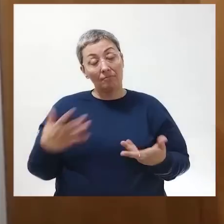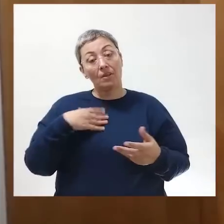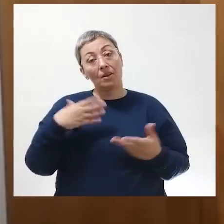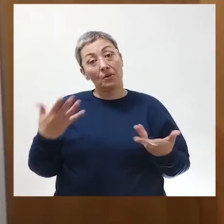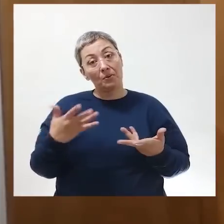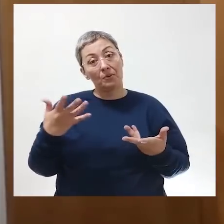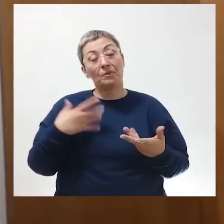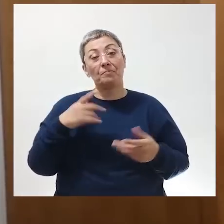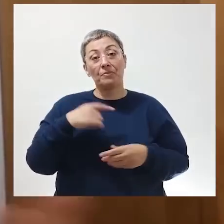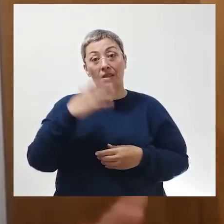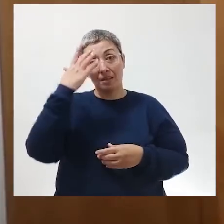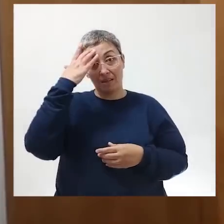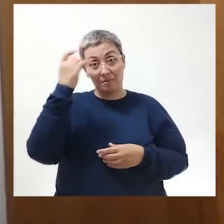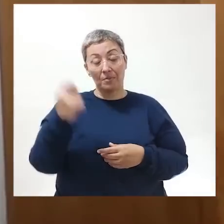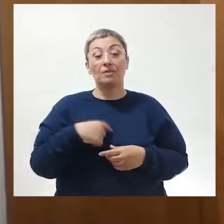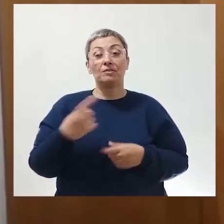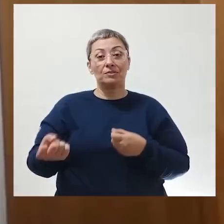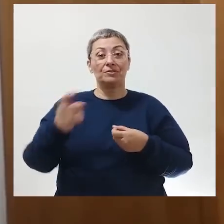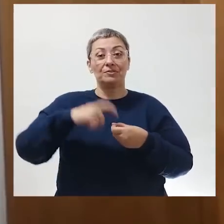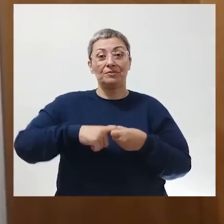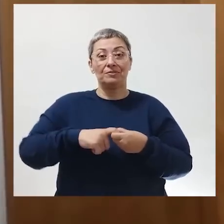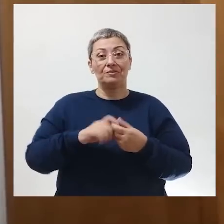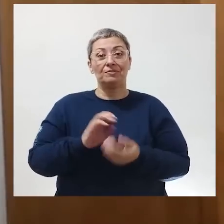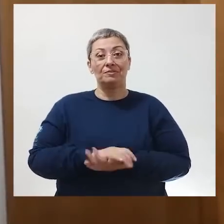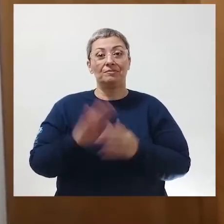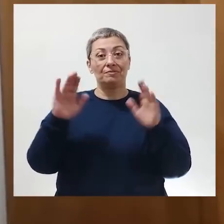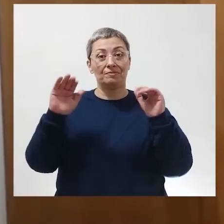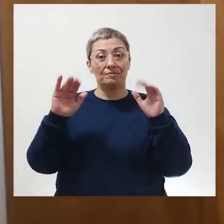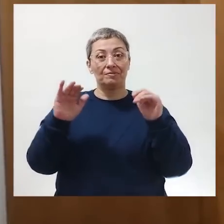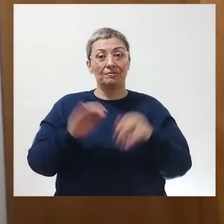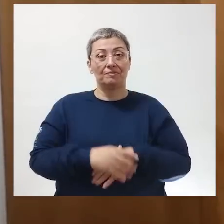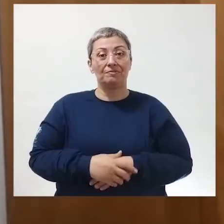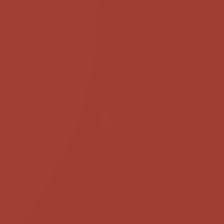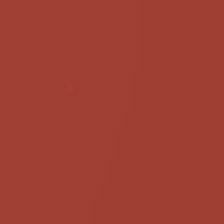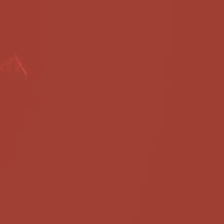é isso. Amanhã eu tô de volta. Tchau, tchau!